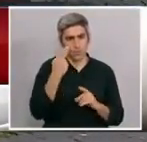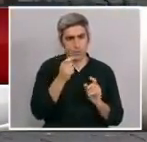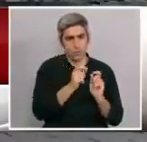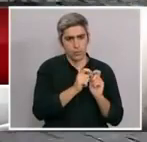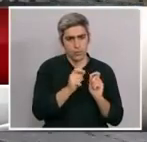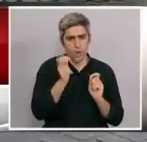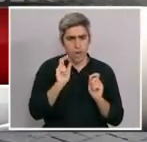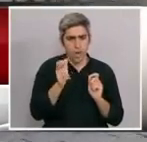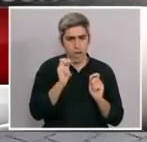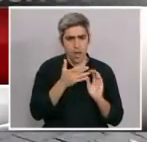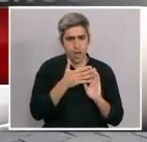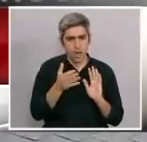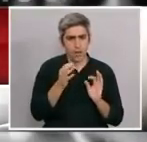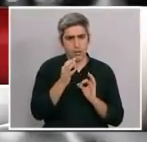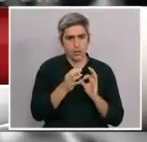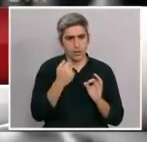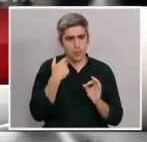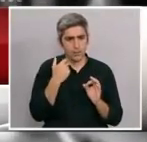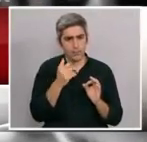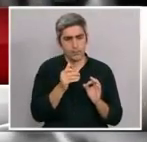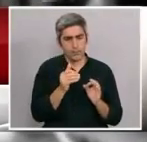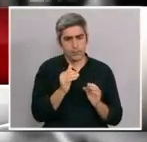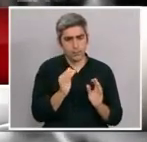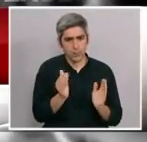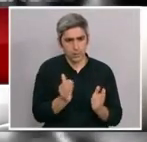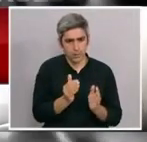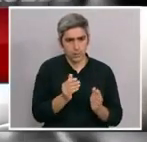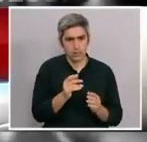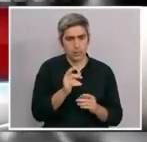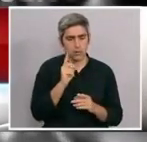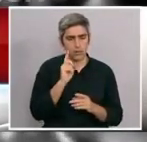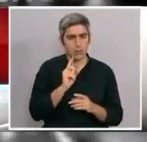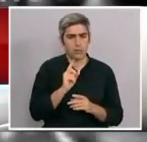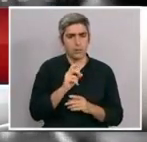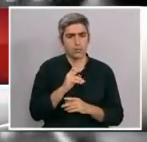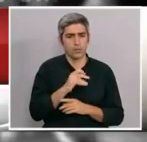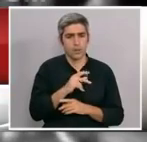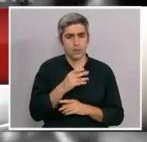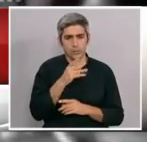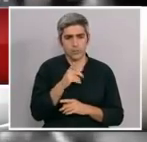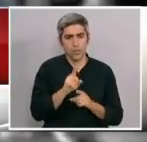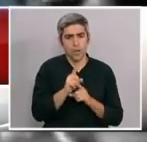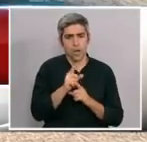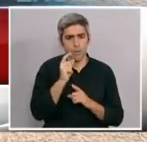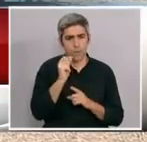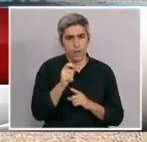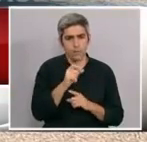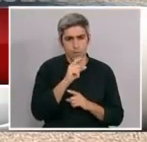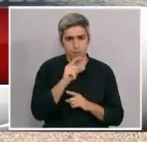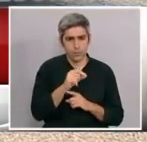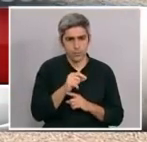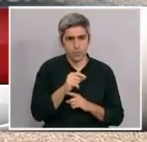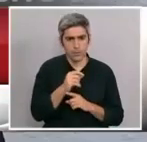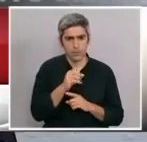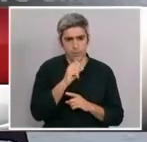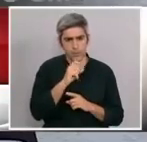muitos anos a tratou por pequena, o homem que Rosália diz que era para si um pai, pode também desfiar